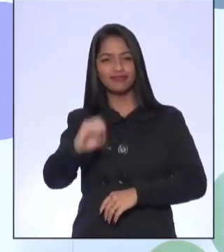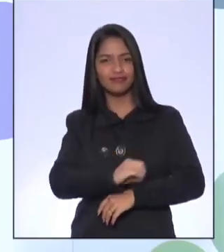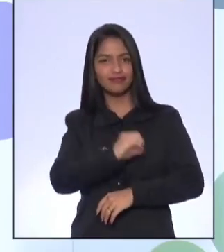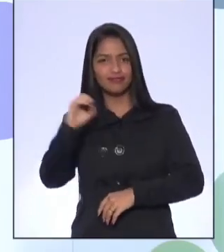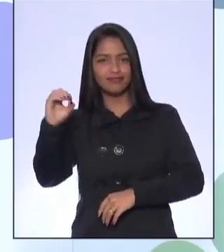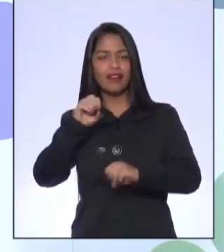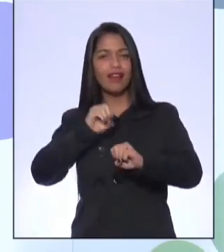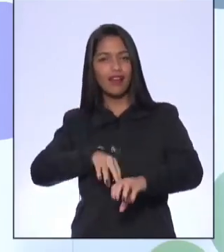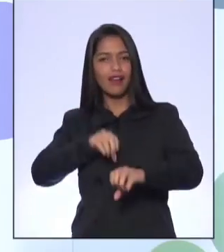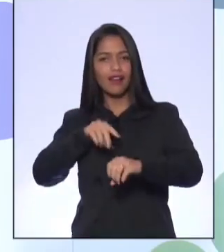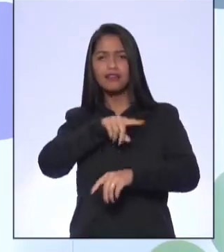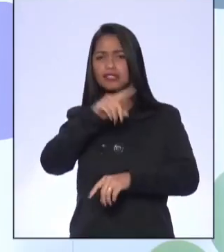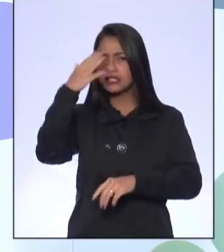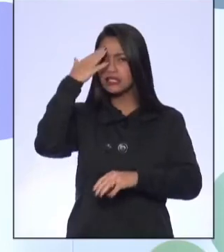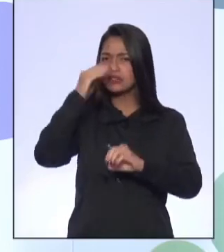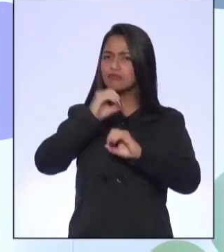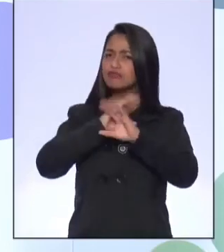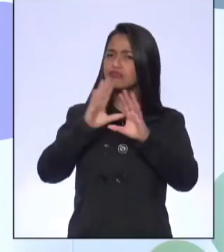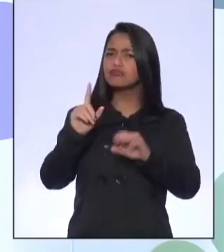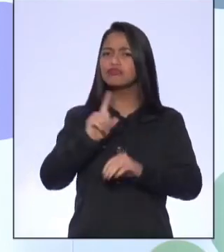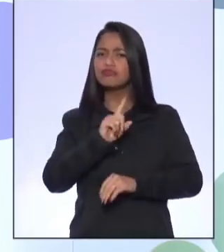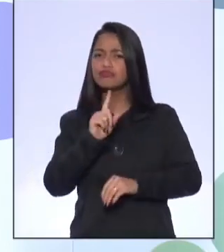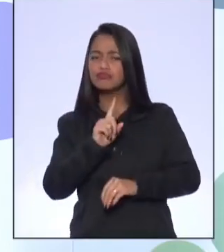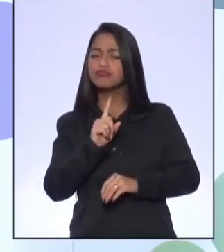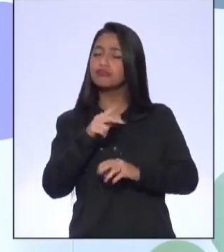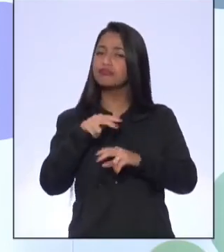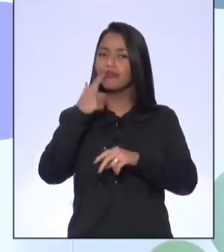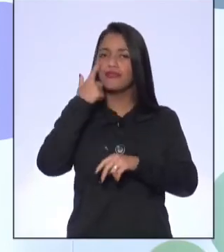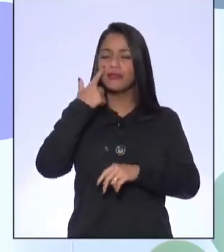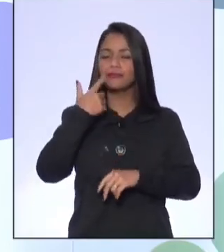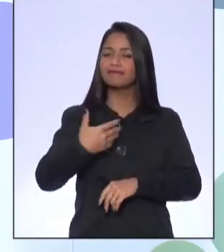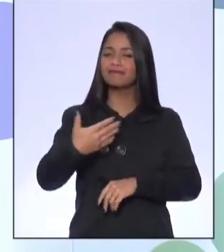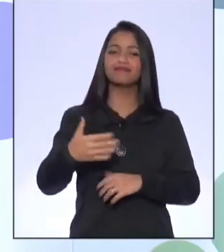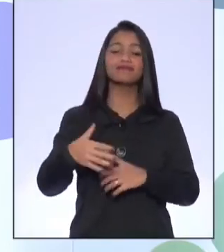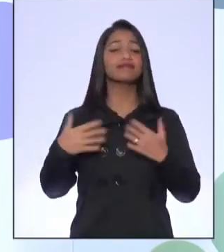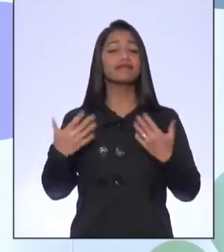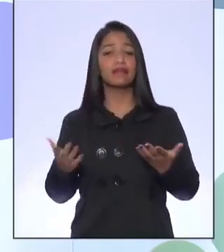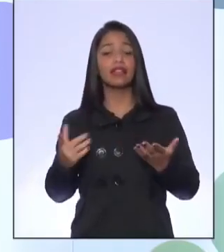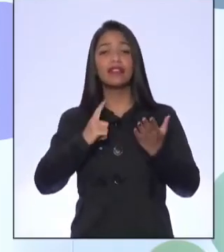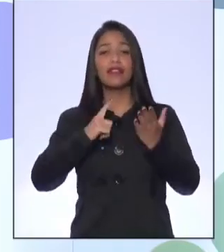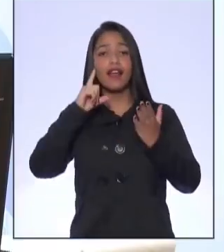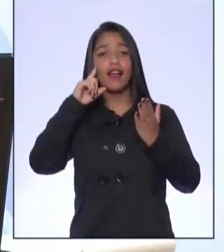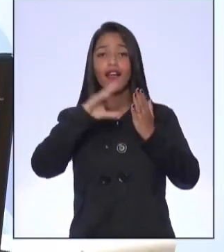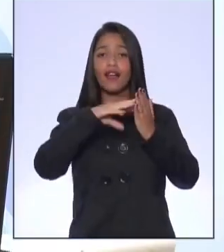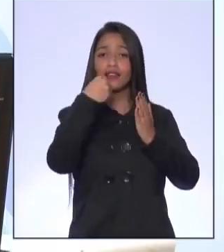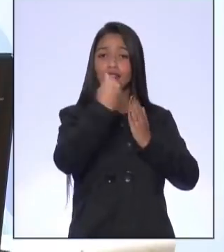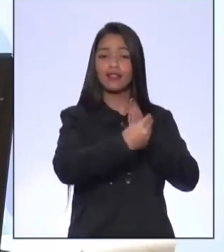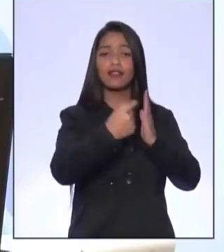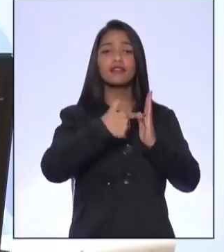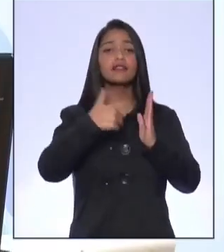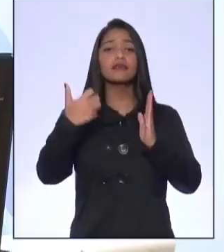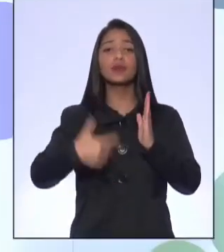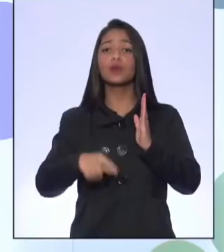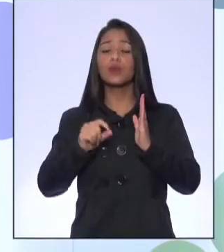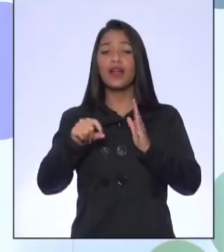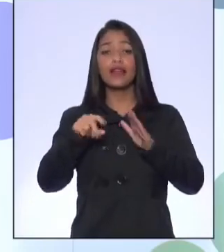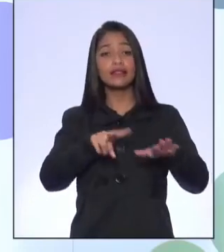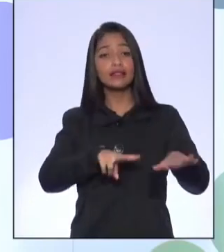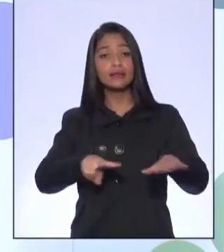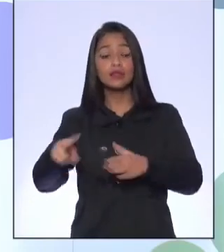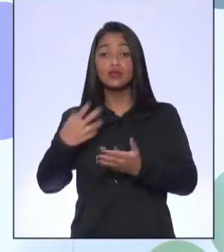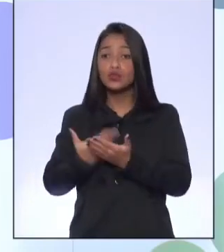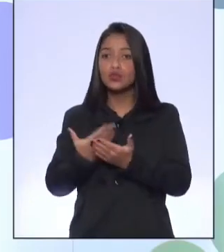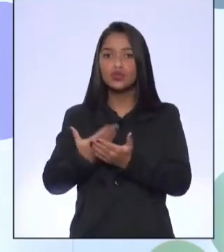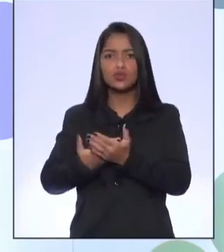segundo o calendário escolar, é uma semana chamada Semana de Estudos Intensivos. Isso mesmo. E hoje a gente vai falar